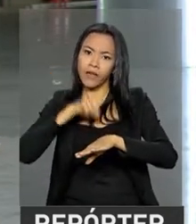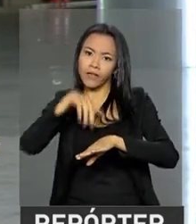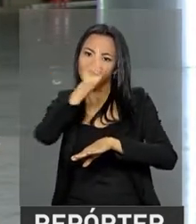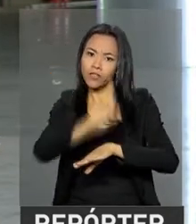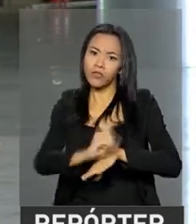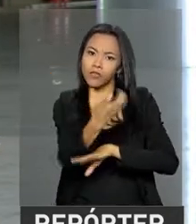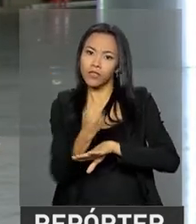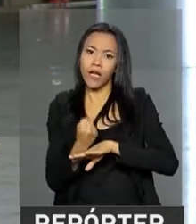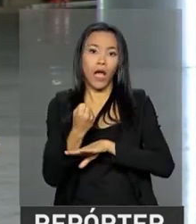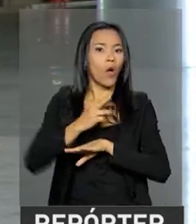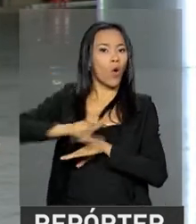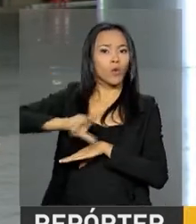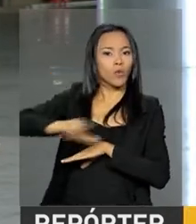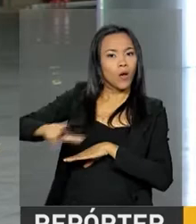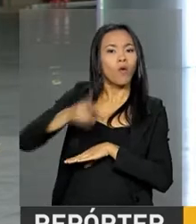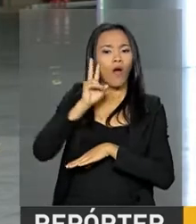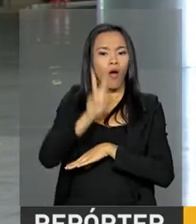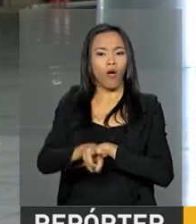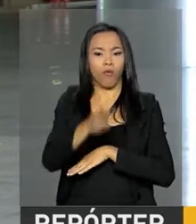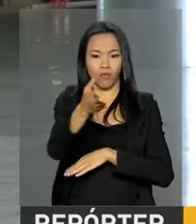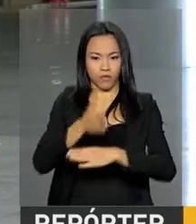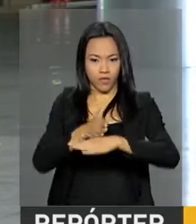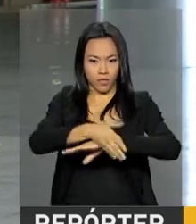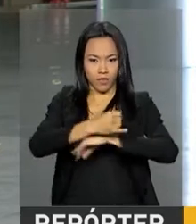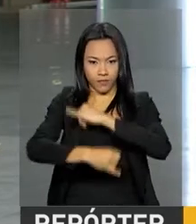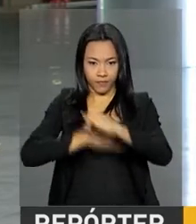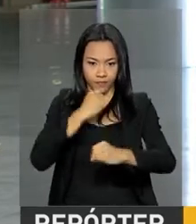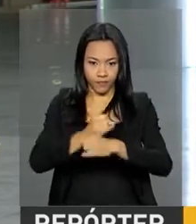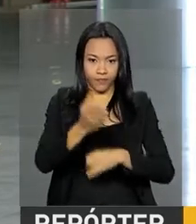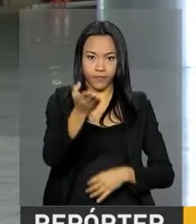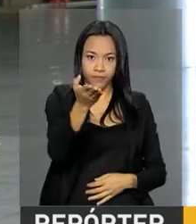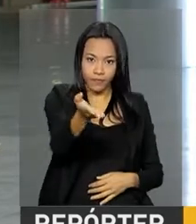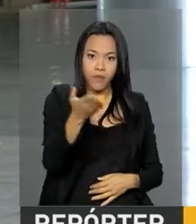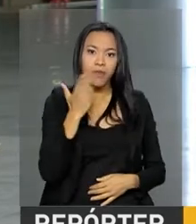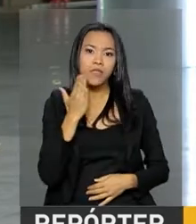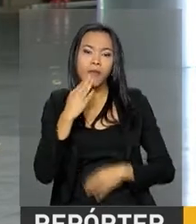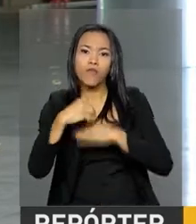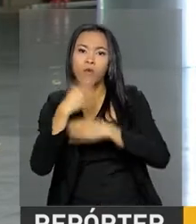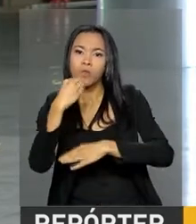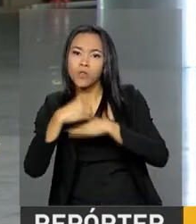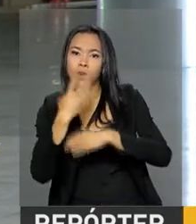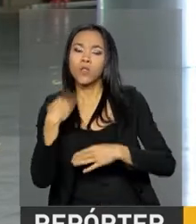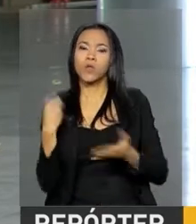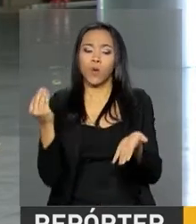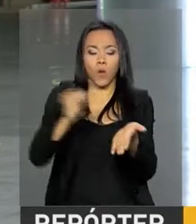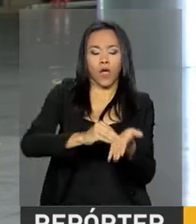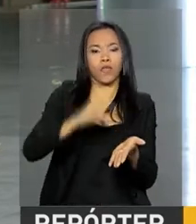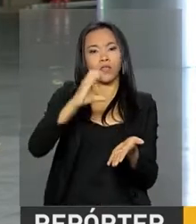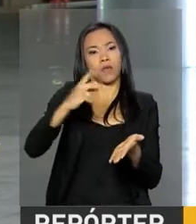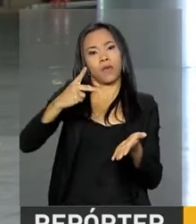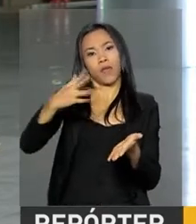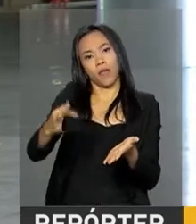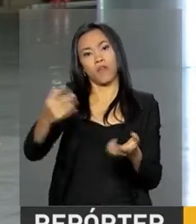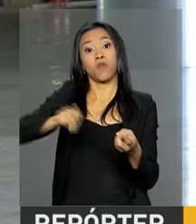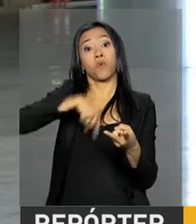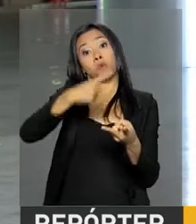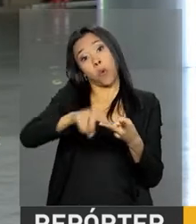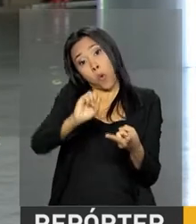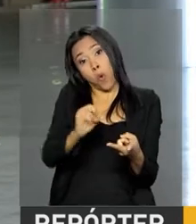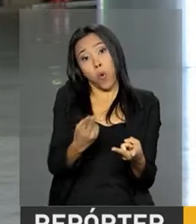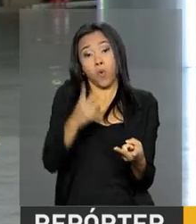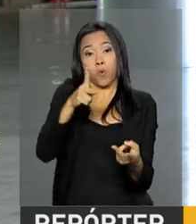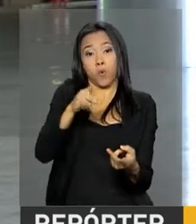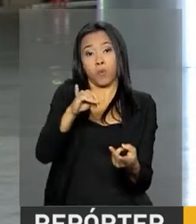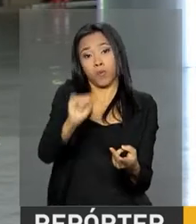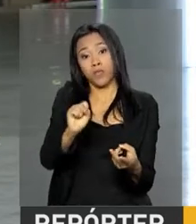2015 o endereço está aí na sua tela basta entrar informar o número do cpf ou do pis/pasep e também